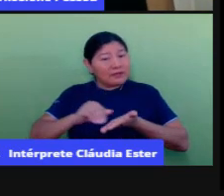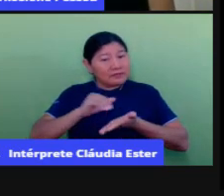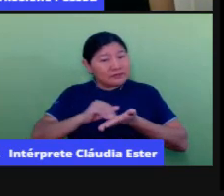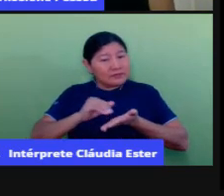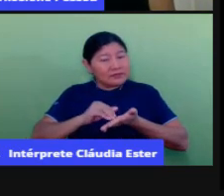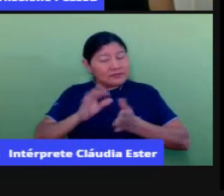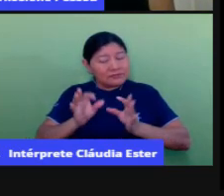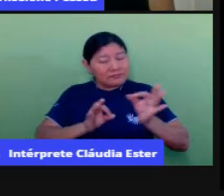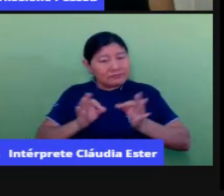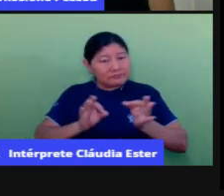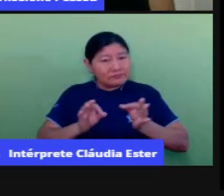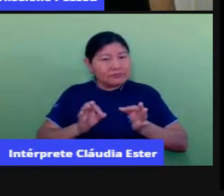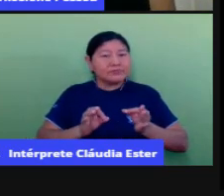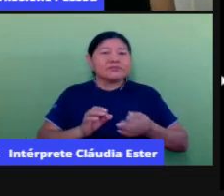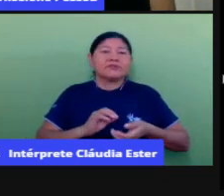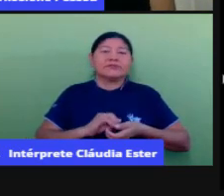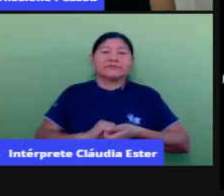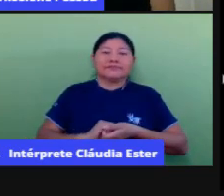passar, por favor.